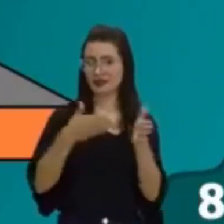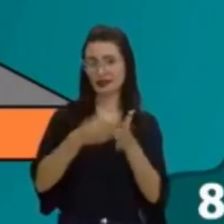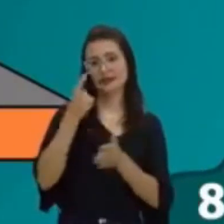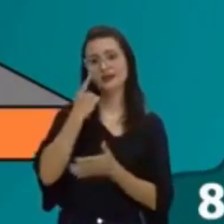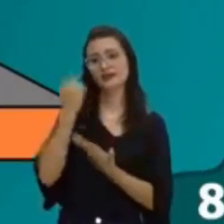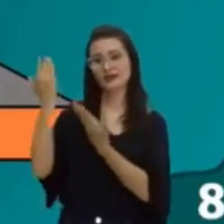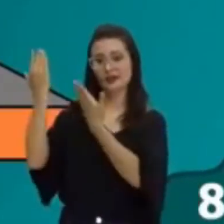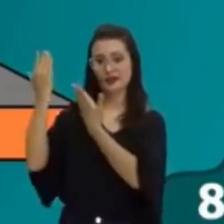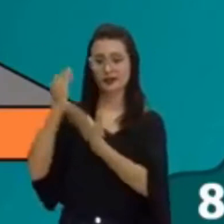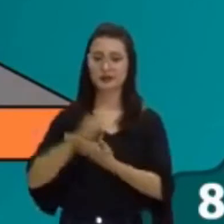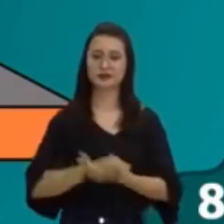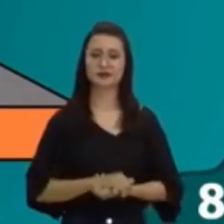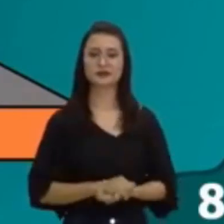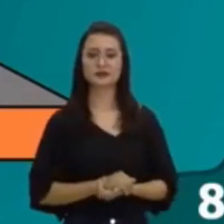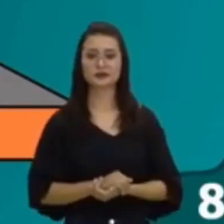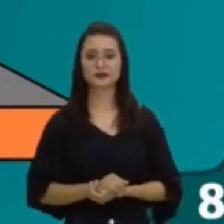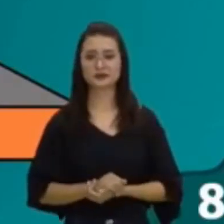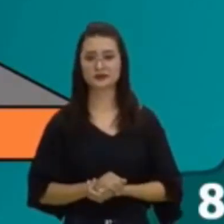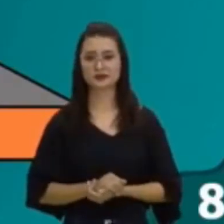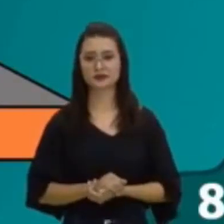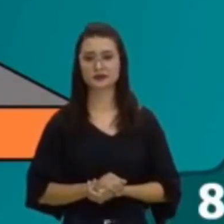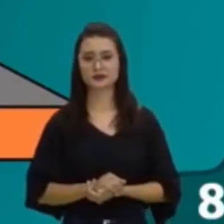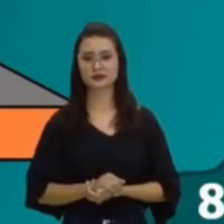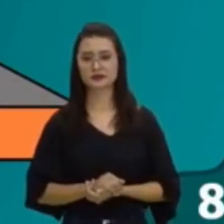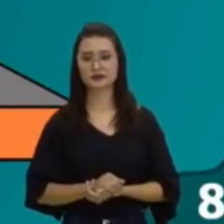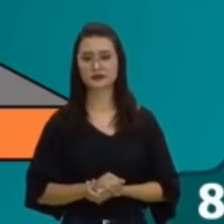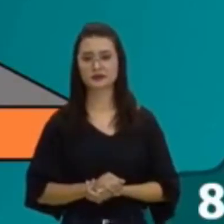interativo? Veja,